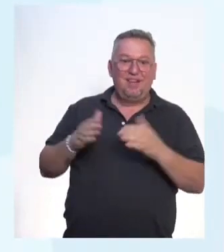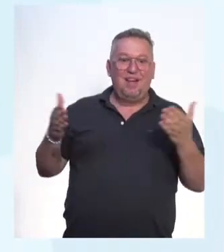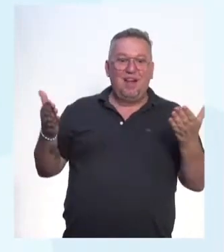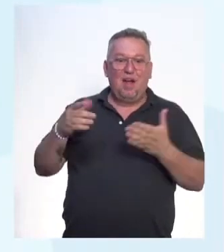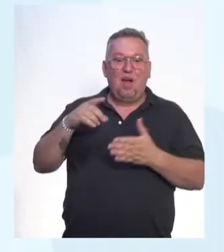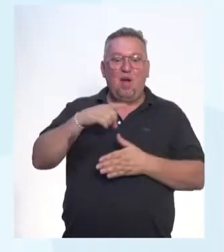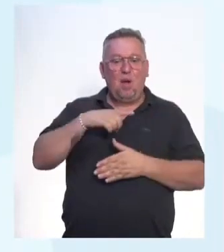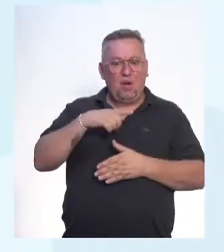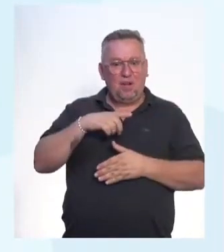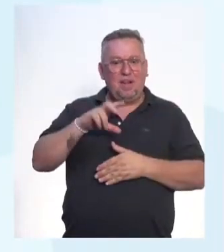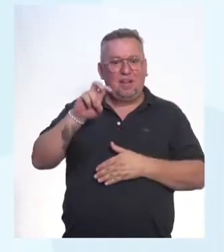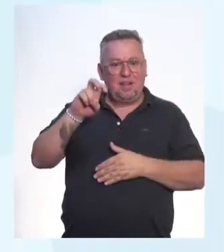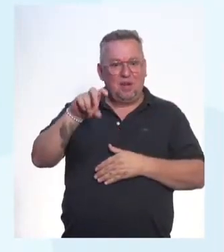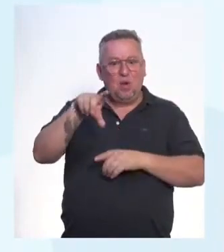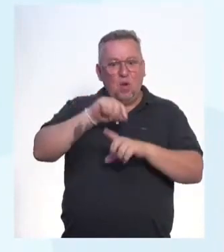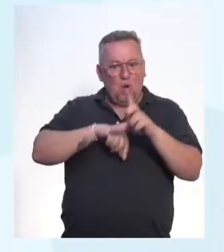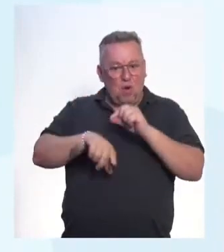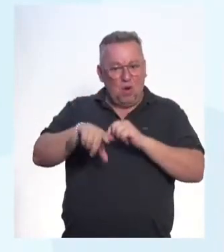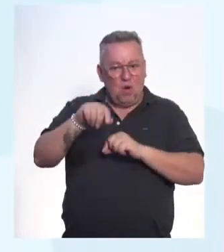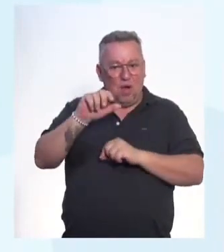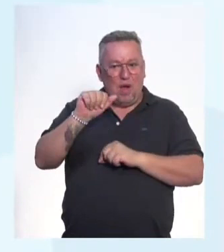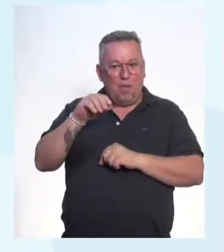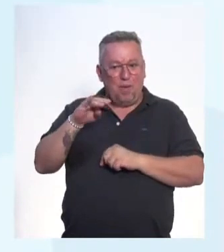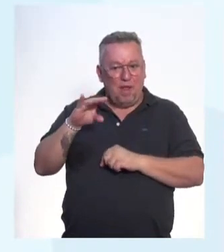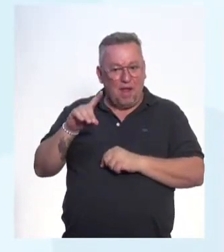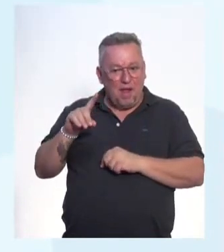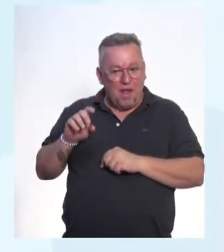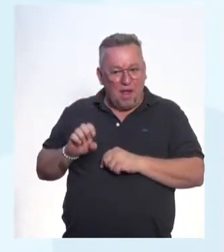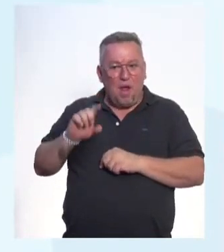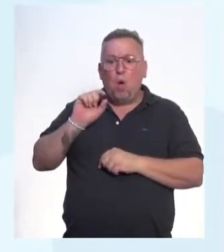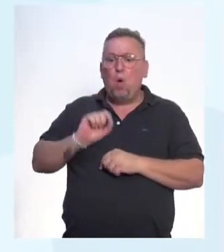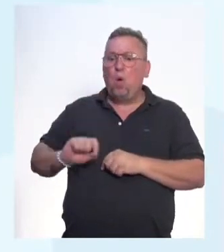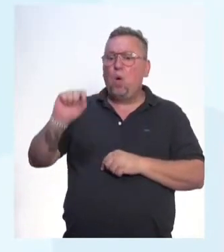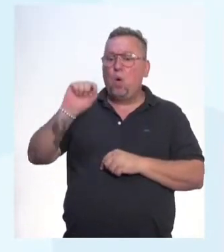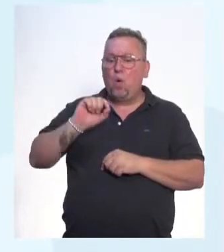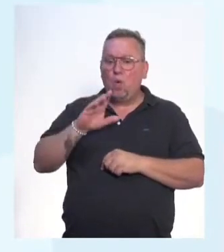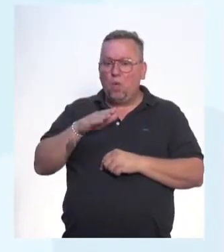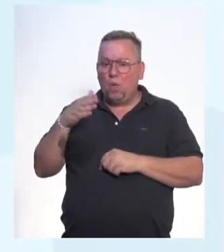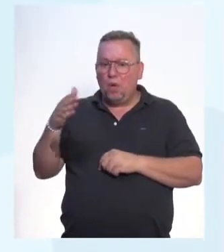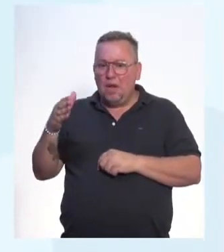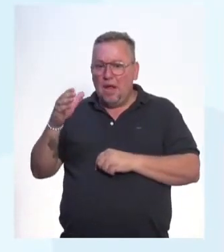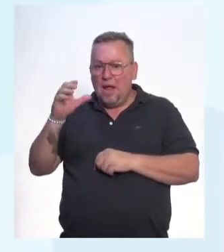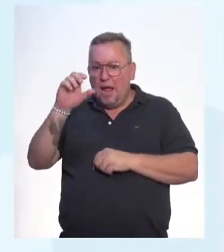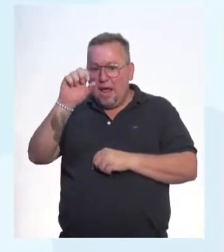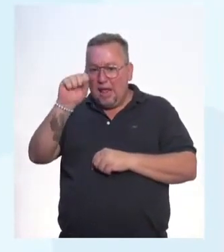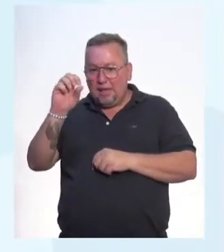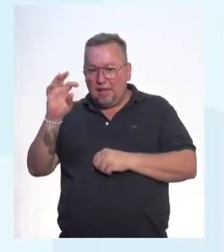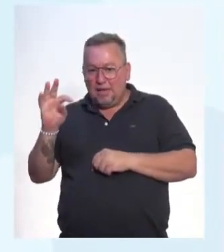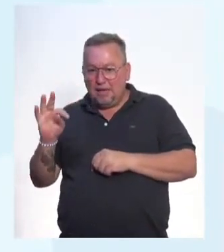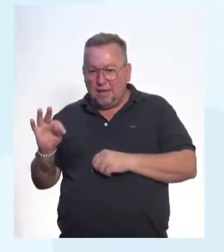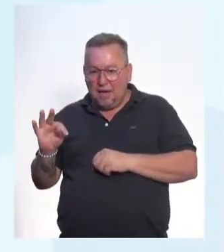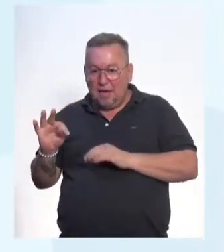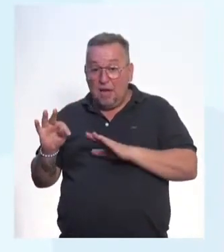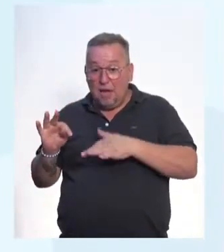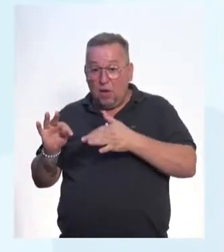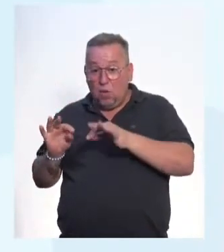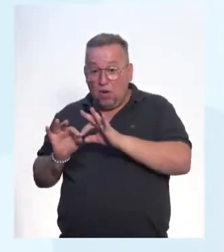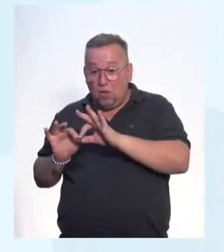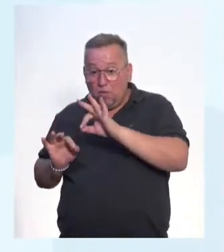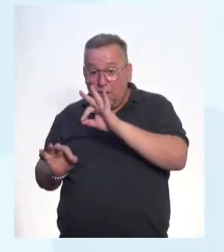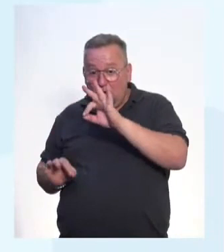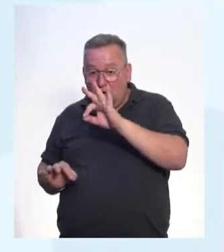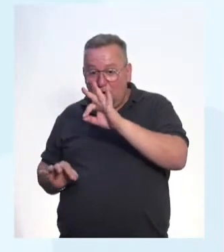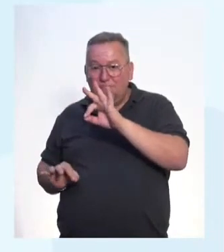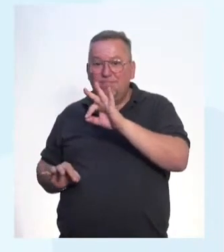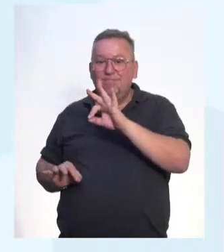tenho 5 alternativas e preciso saber o que o lado ST é e quanto ele mede.